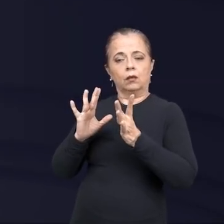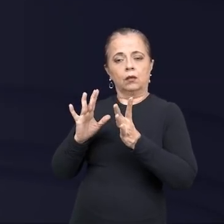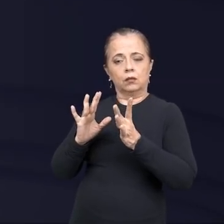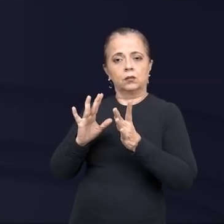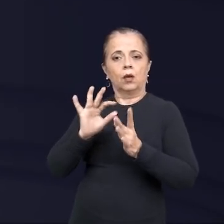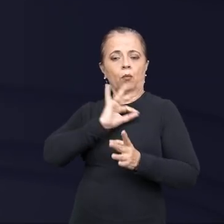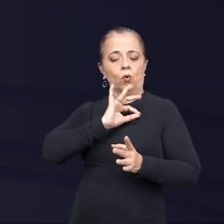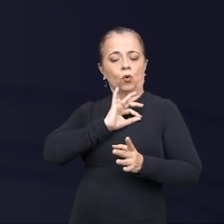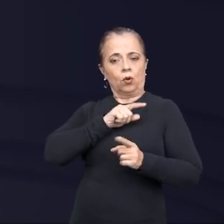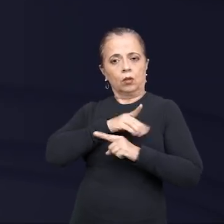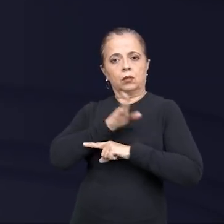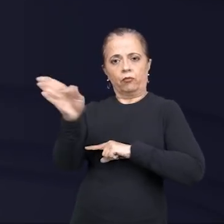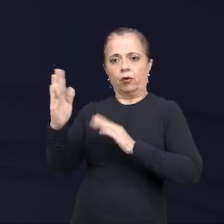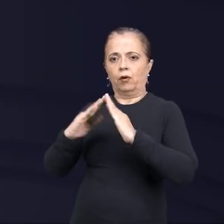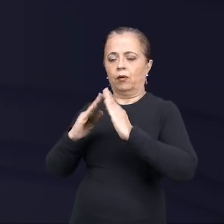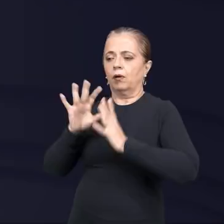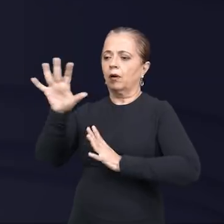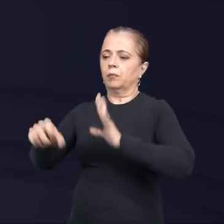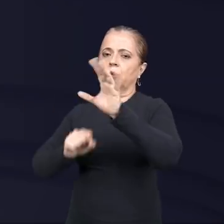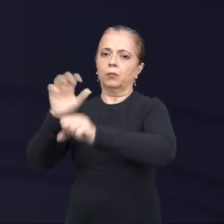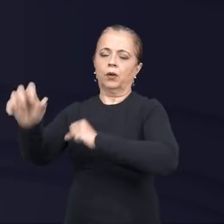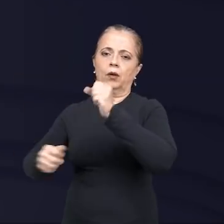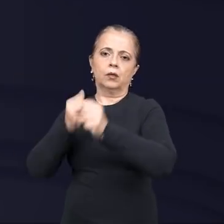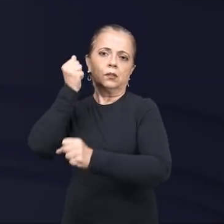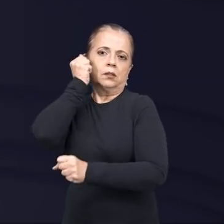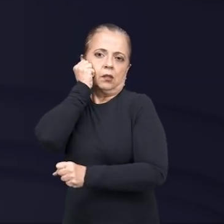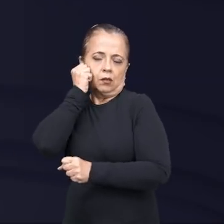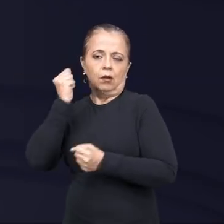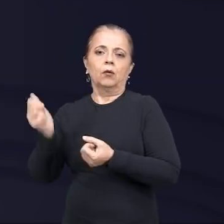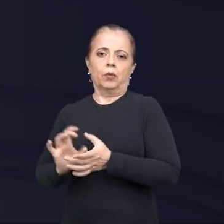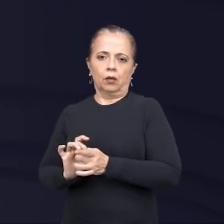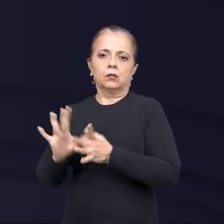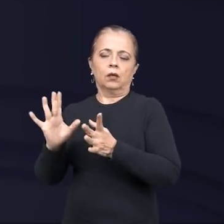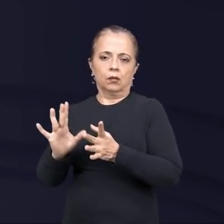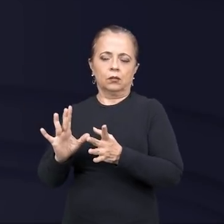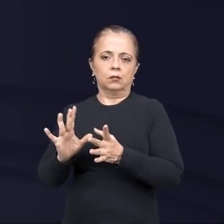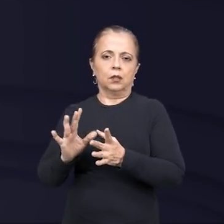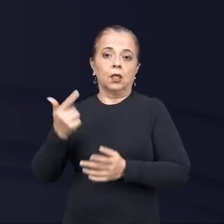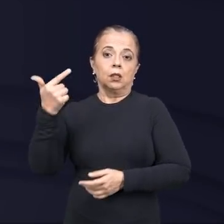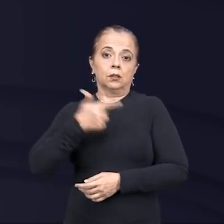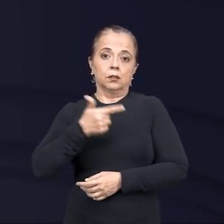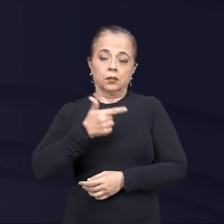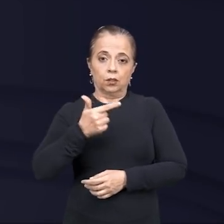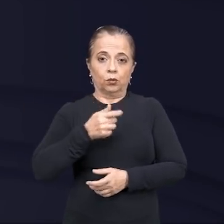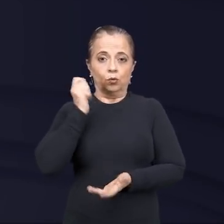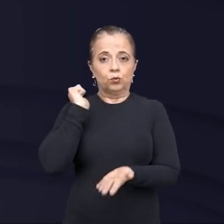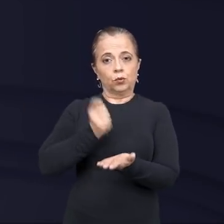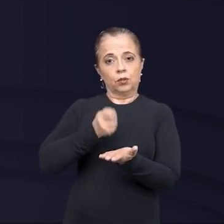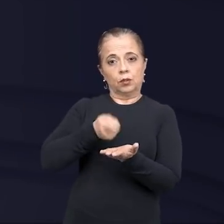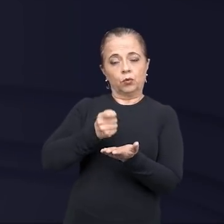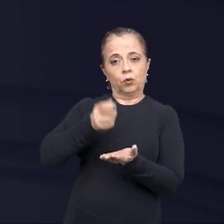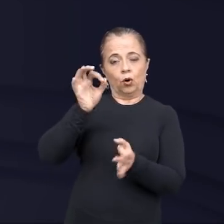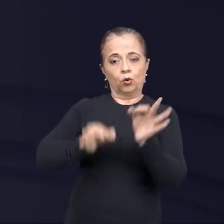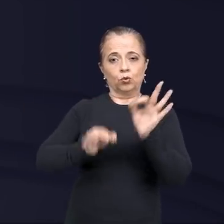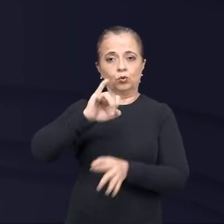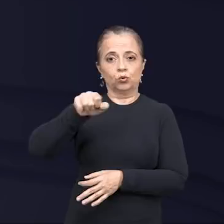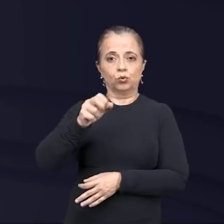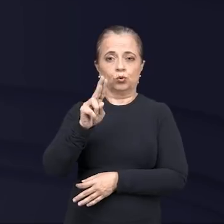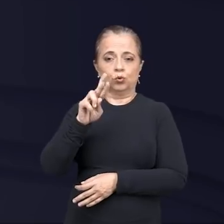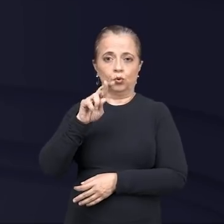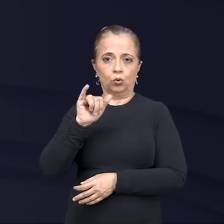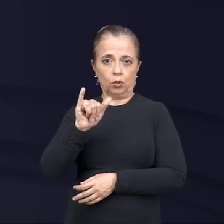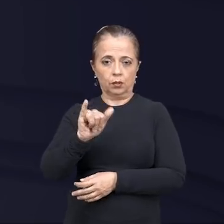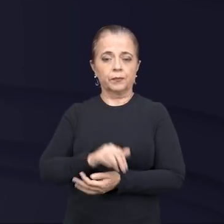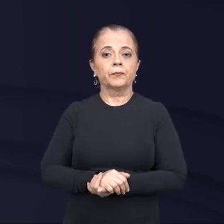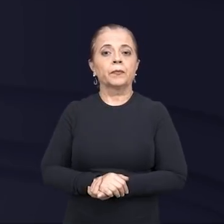a expedição desses mandados de busca e apreensão, que acabam por ser concedidos pelo segundo tribunal do júri a quem competiu